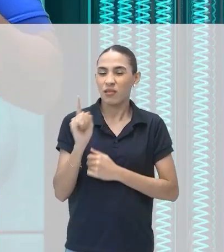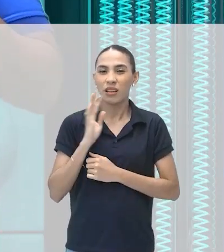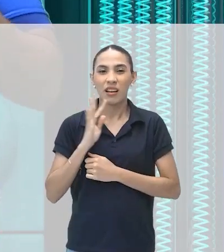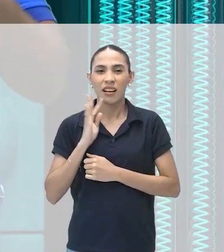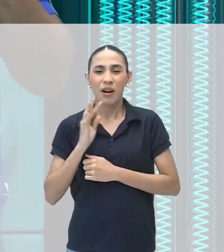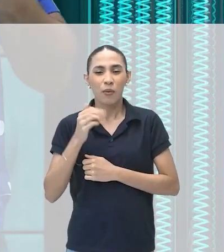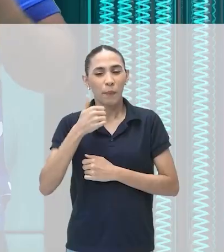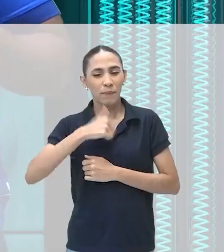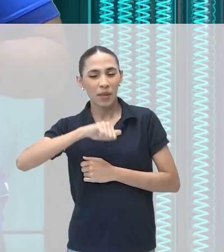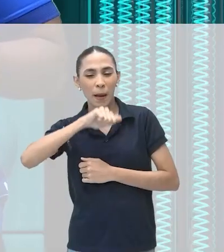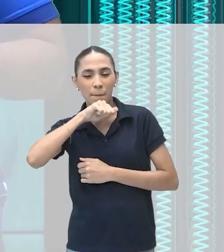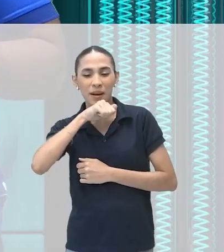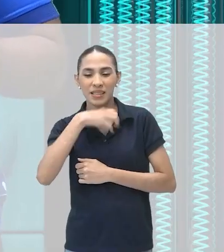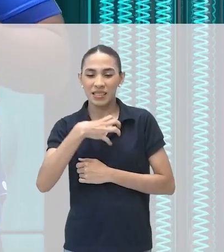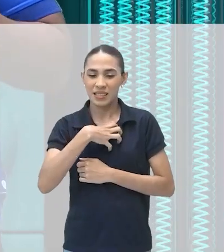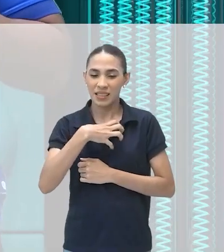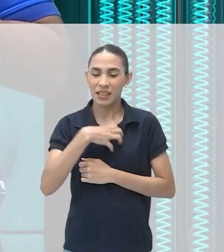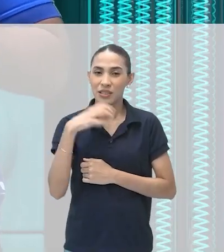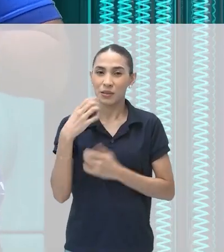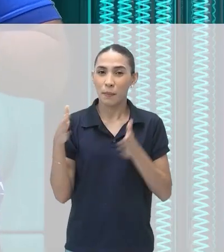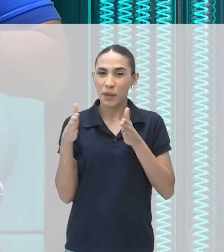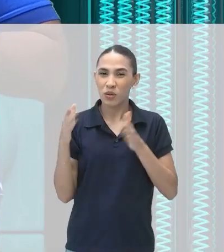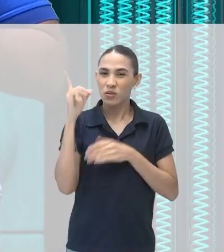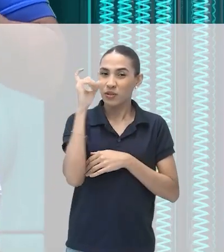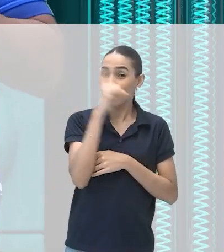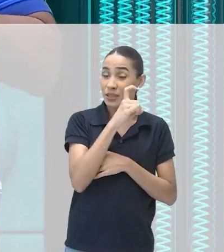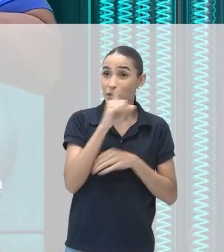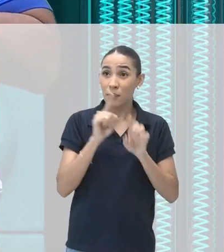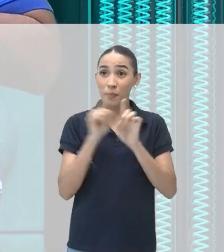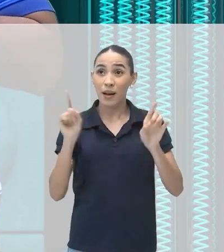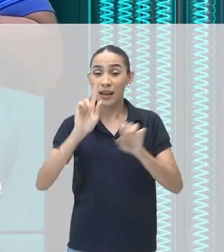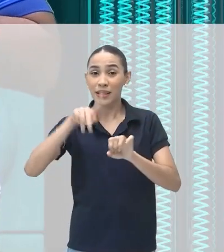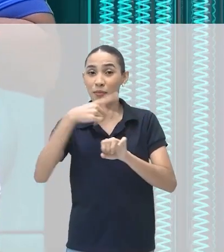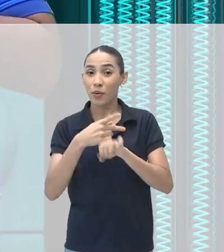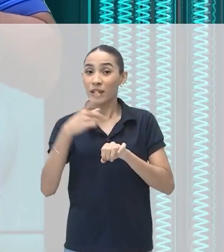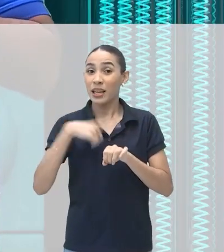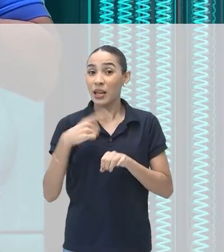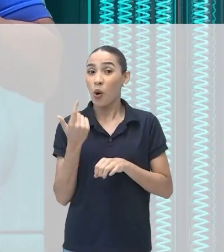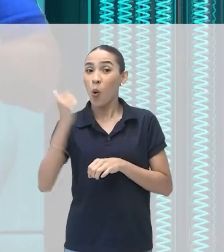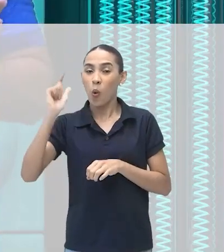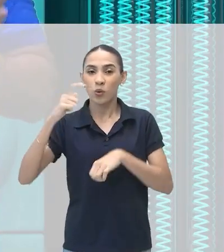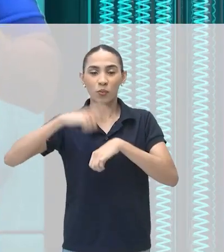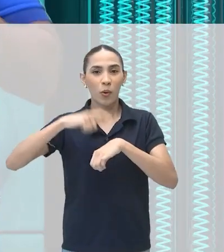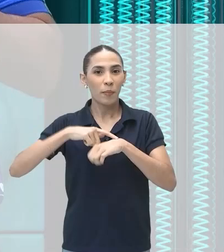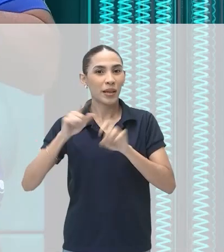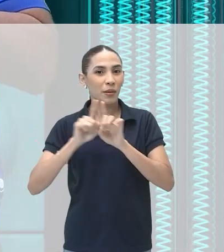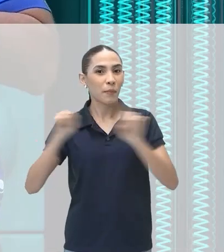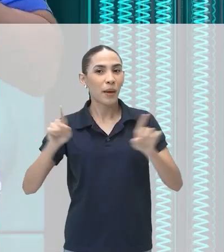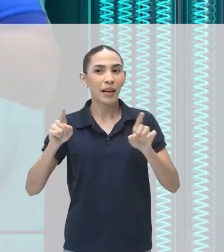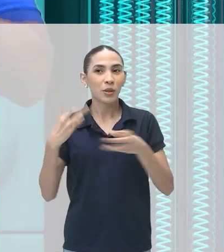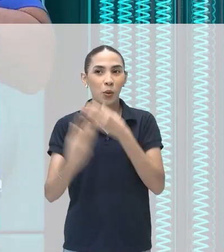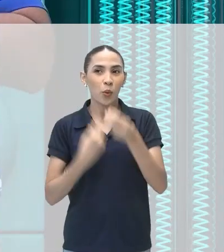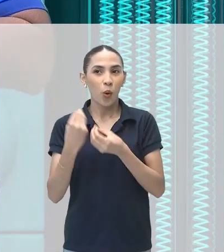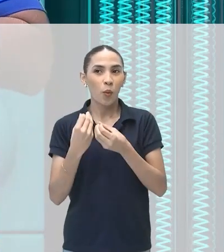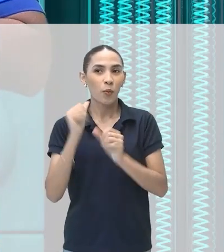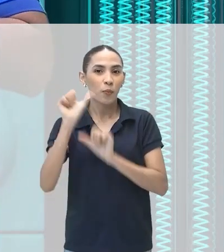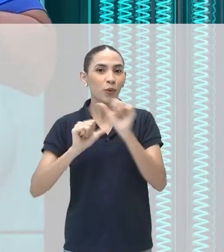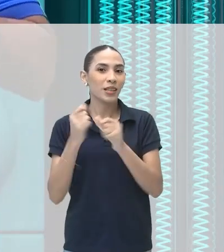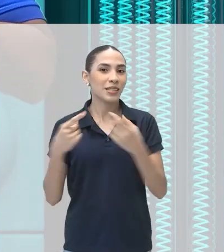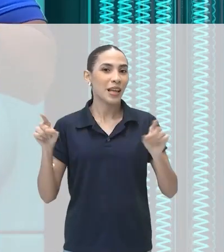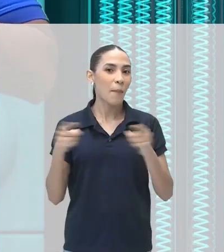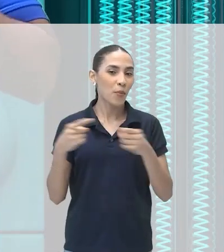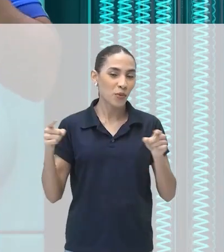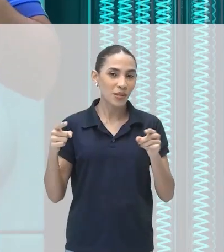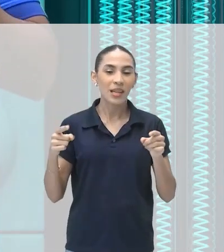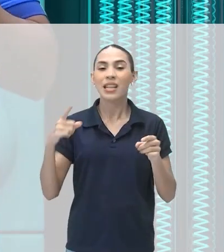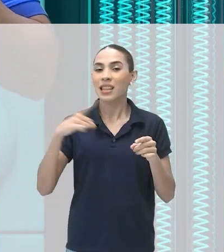que a mãe está de repente aflita, e de repente nós temos um outro momento. Agora observem como será a mudança.